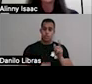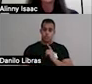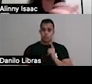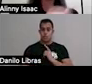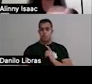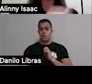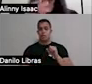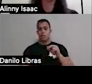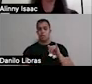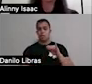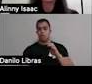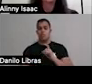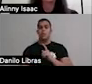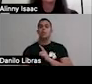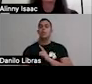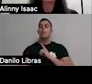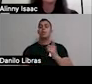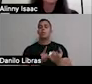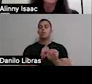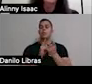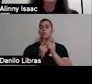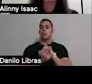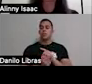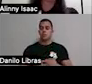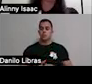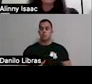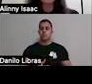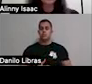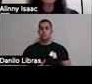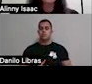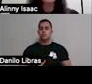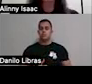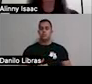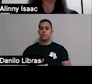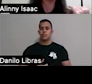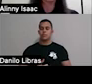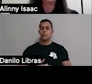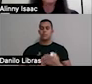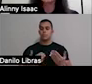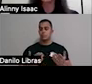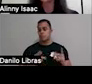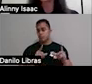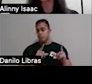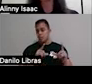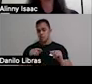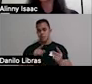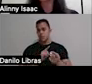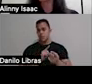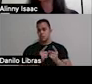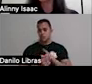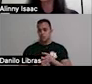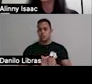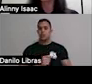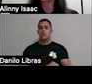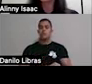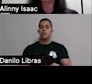SHIB, eu tinha uma reversão dessa alteração. Então, tinha a reversão dessa redução, né, da densidade de espinhas dendríticas, bem como